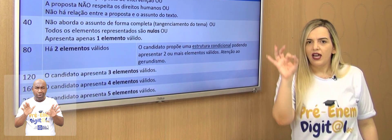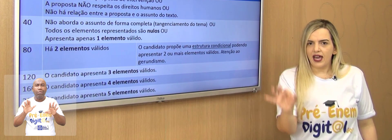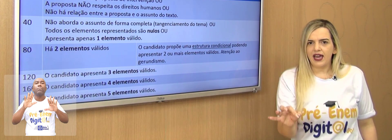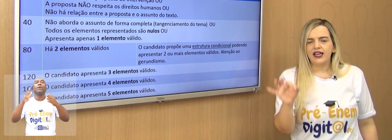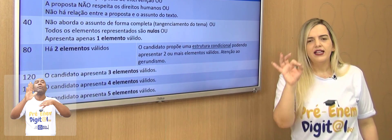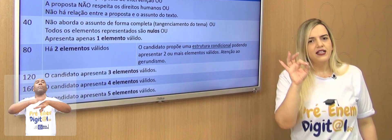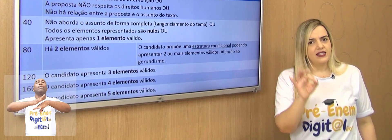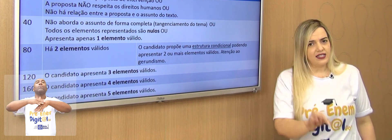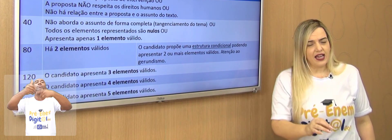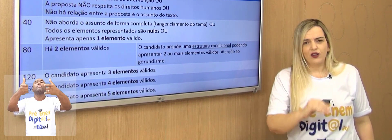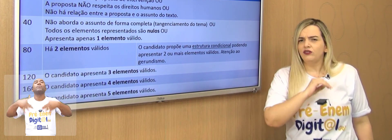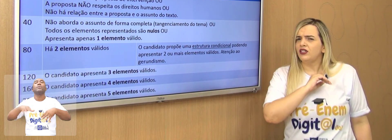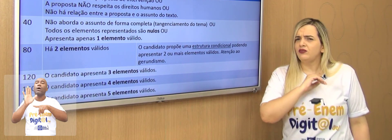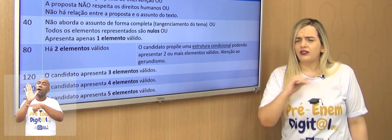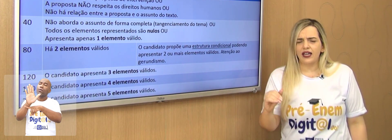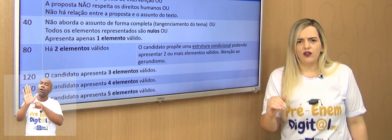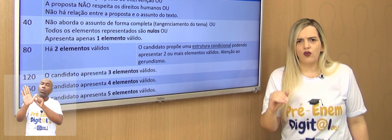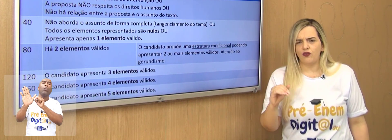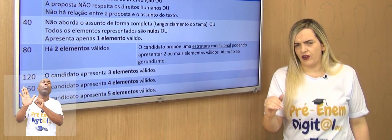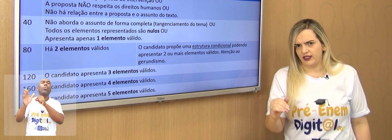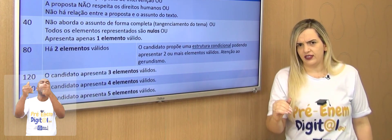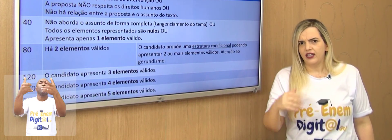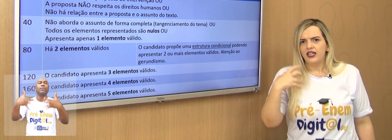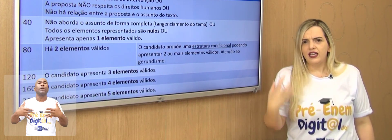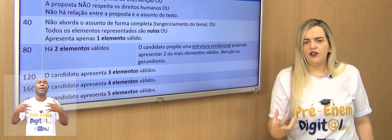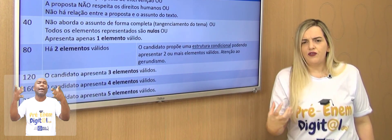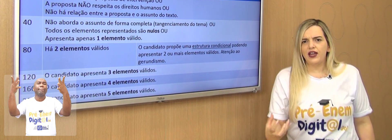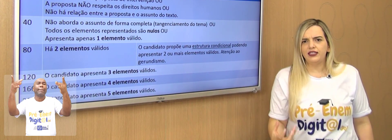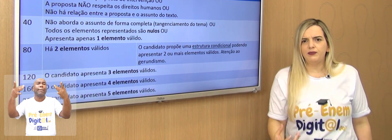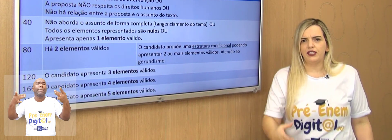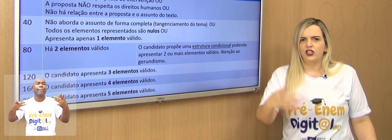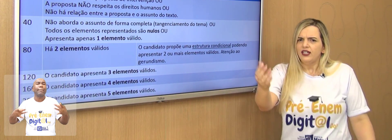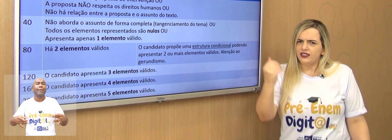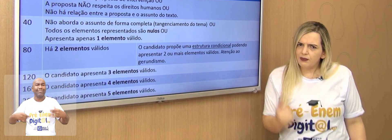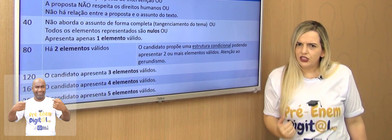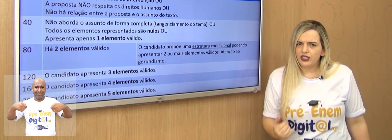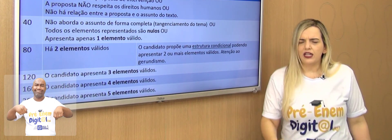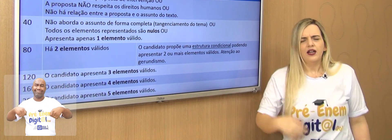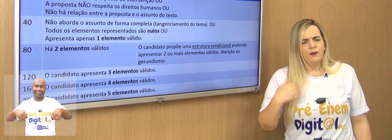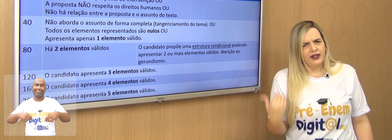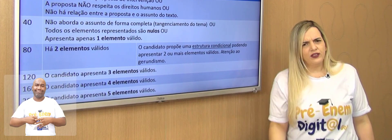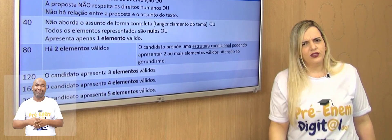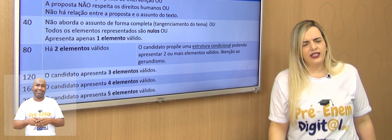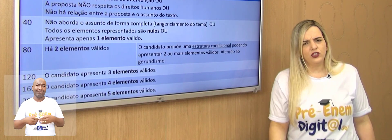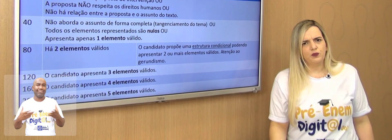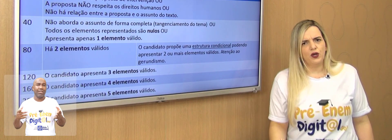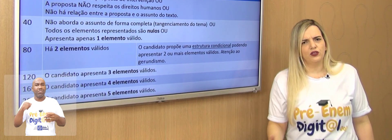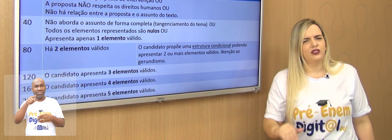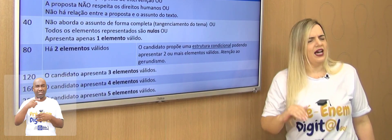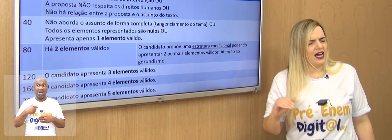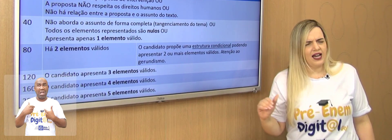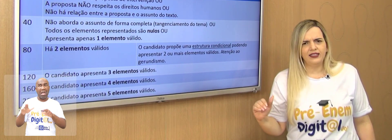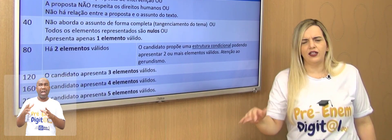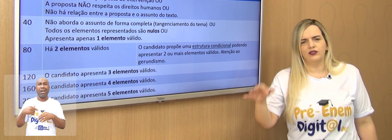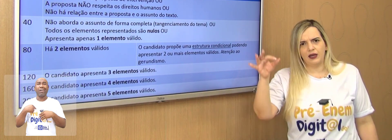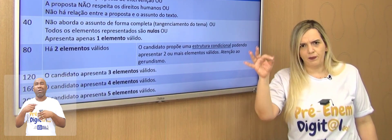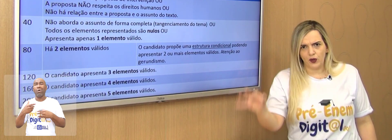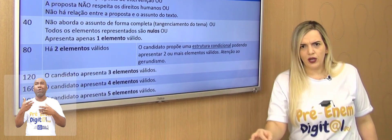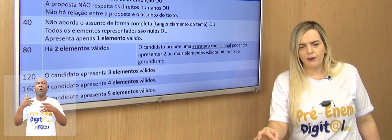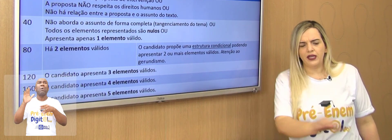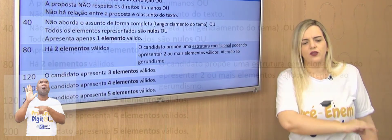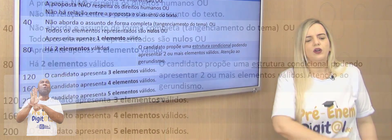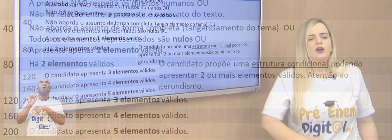caso, é zero. Não tem conversa. Infelizmente. Você imagina perder 200 pontos? Ah, não.